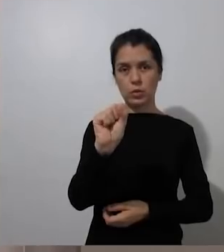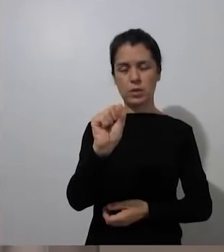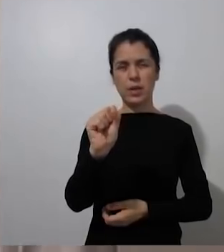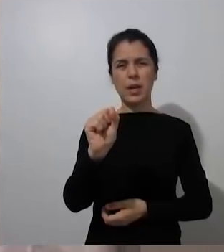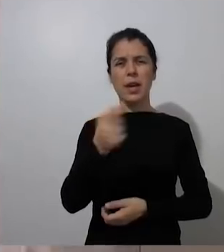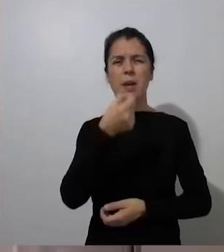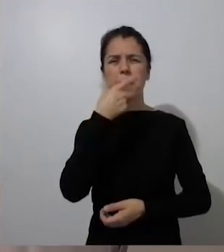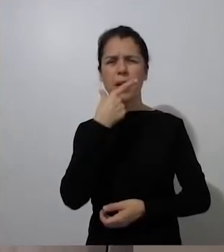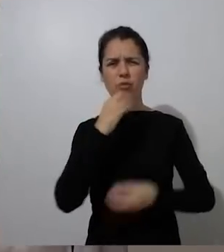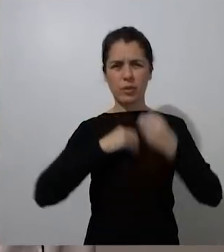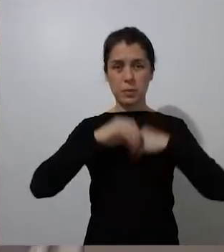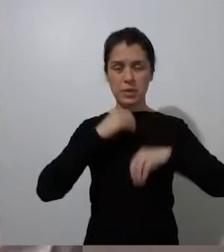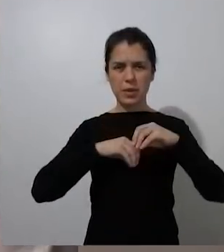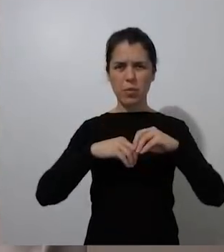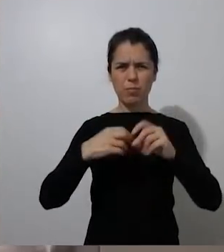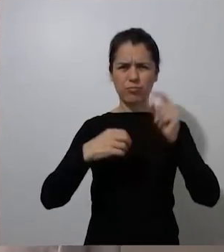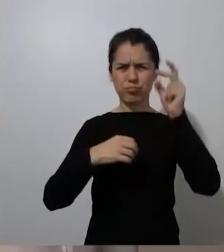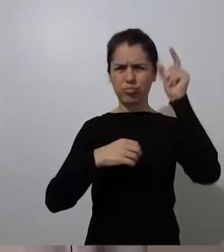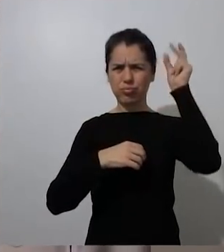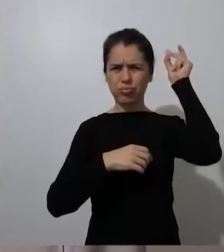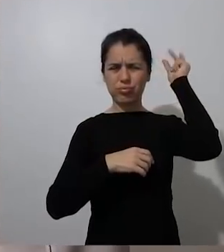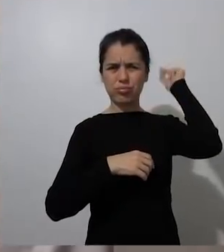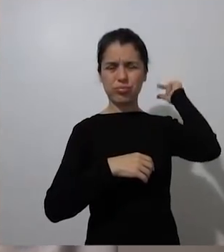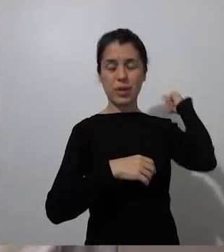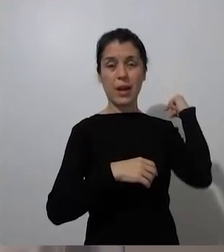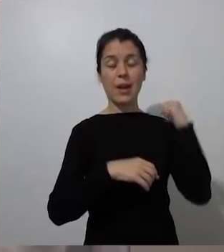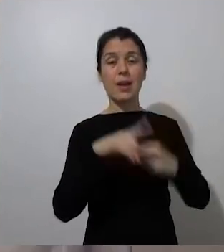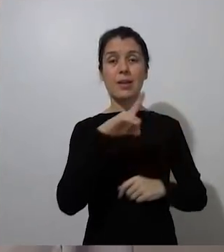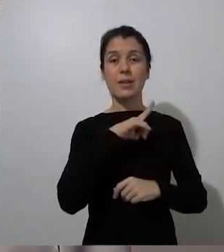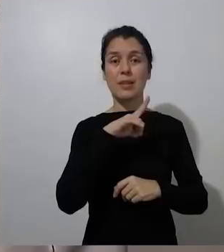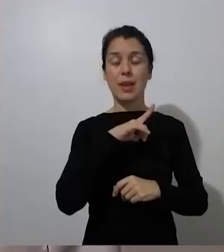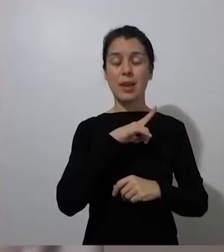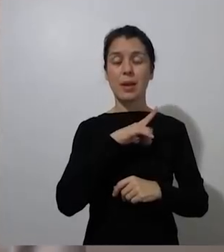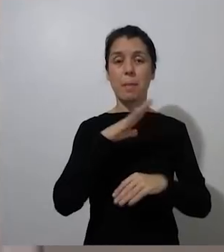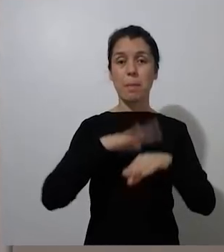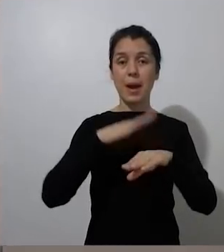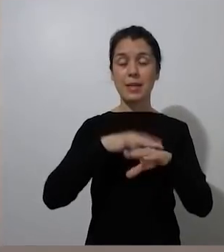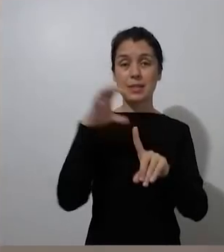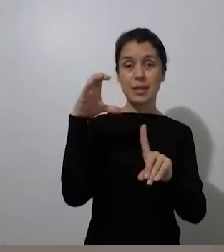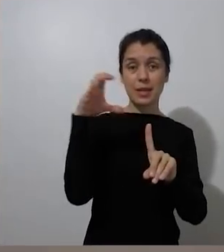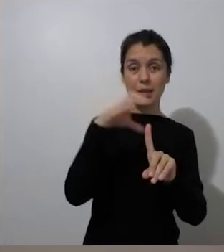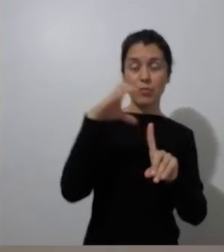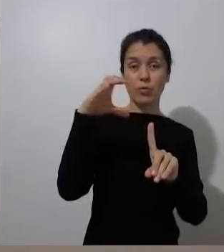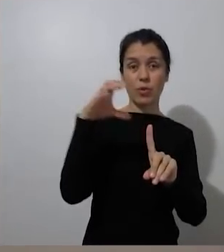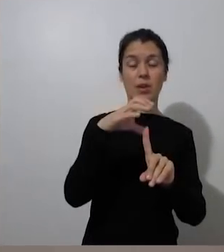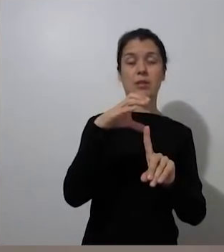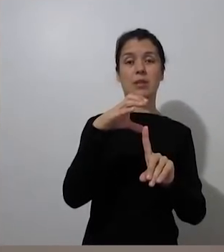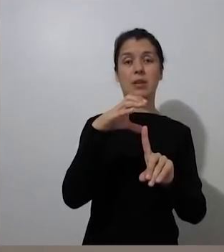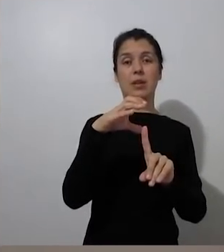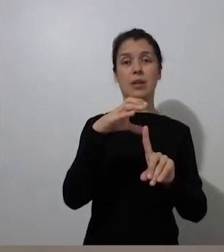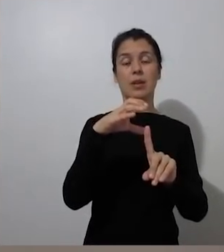medicamentos antidepressivos mais antigos. E com certeza, mais antigos, eles vão agir e se acoplar